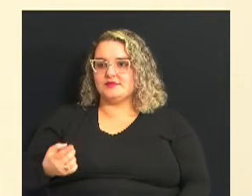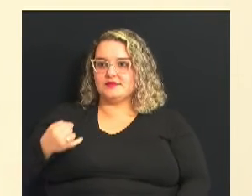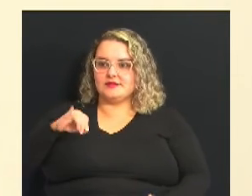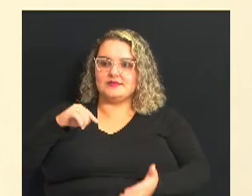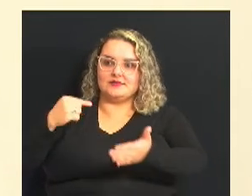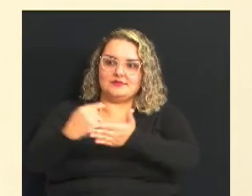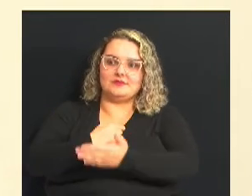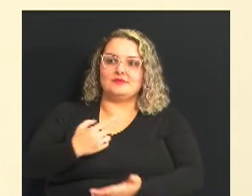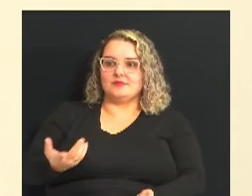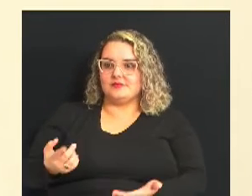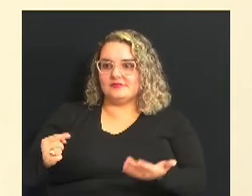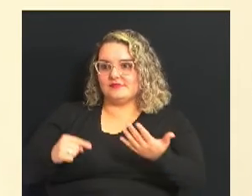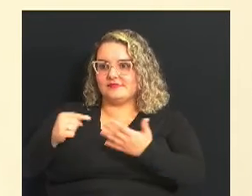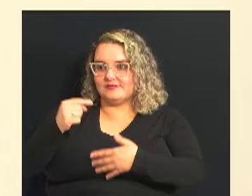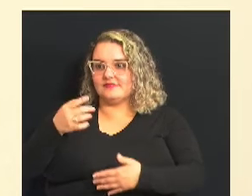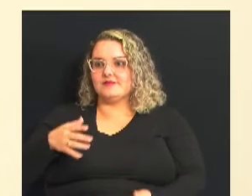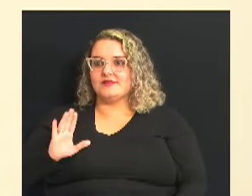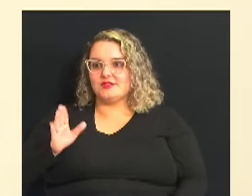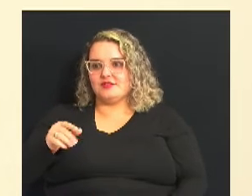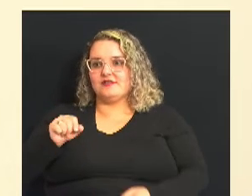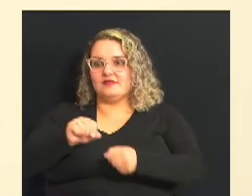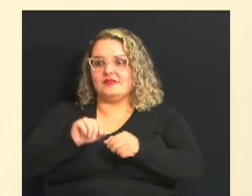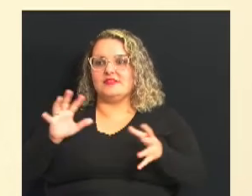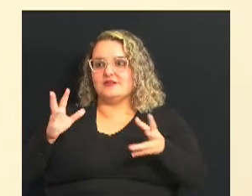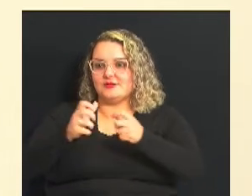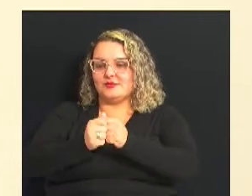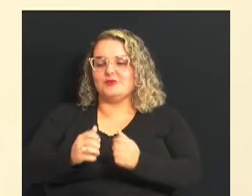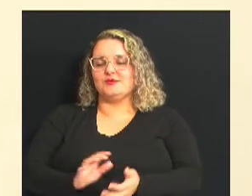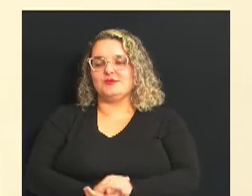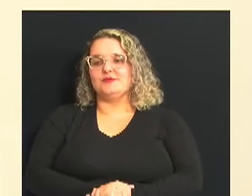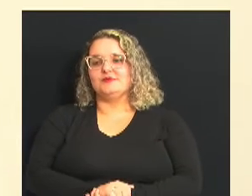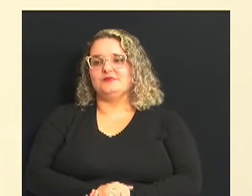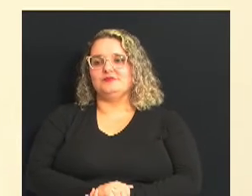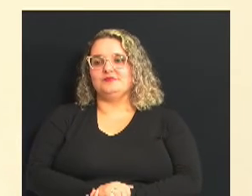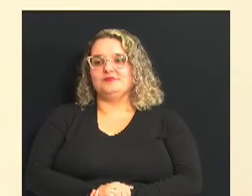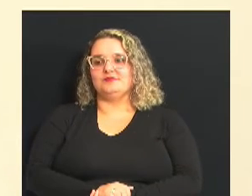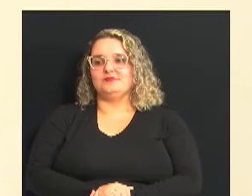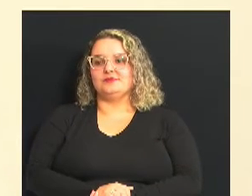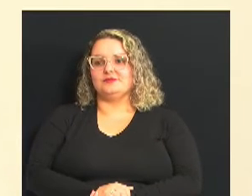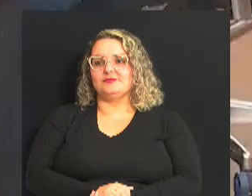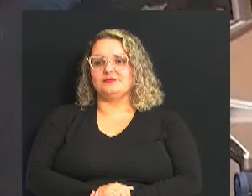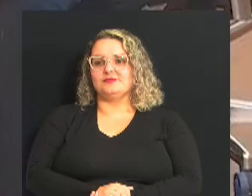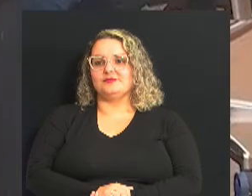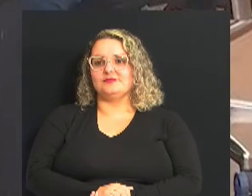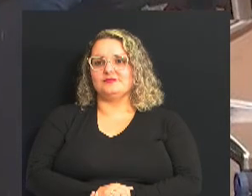também, observações, a gente já faz o gancho aqui. Obrigado.